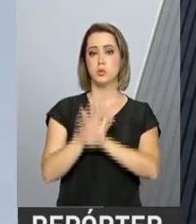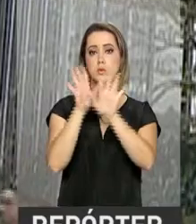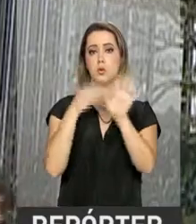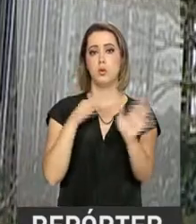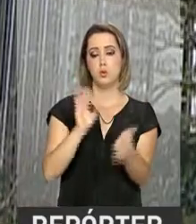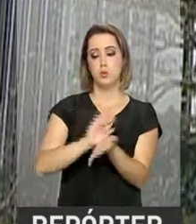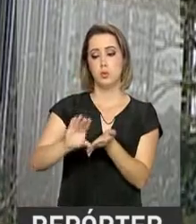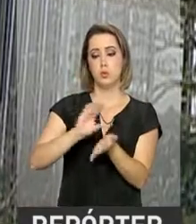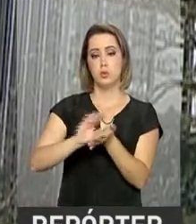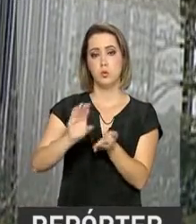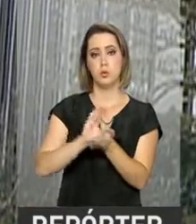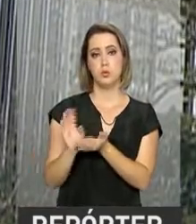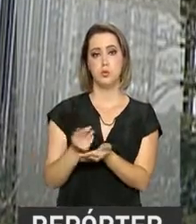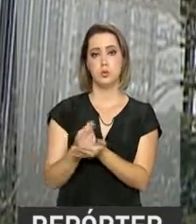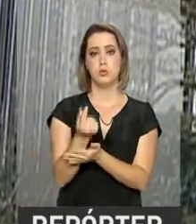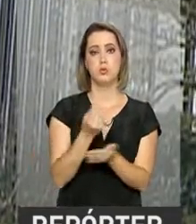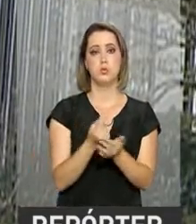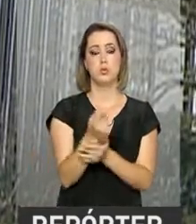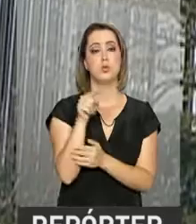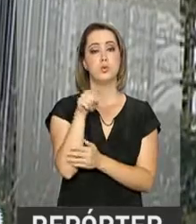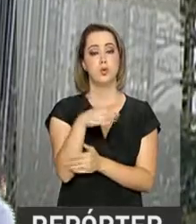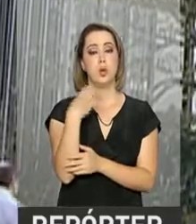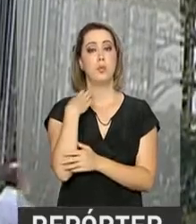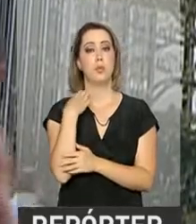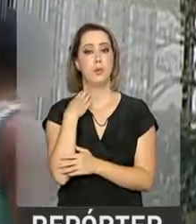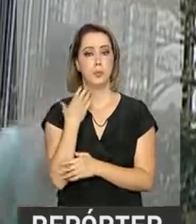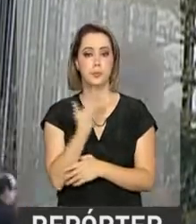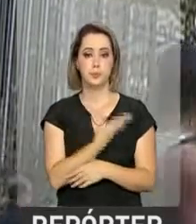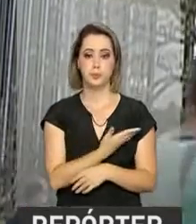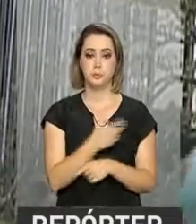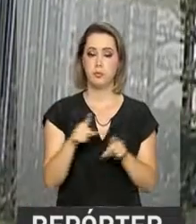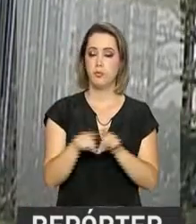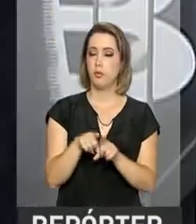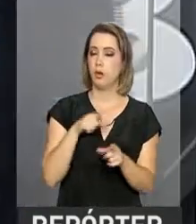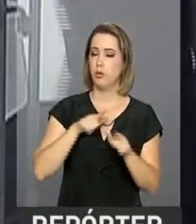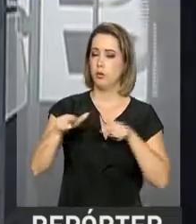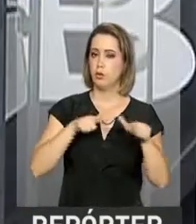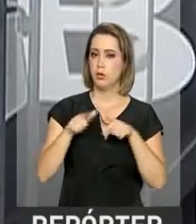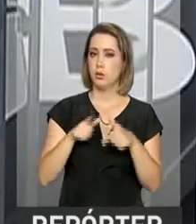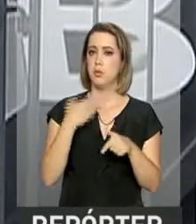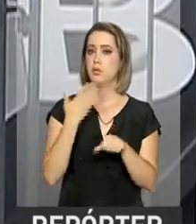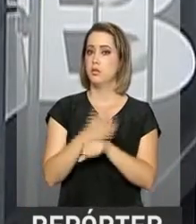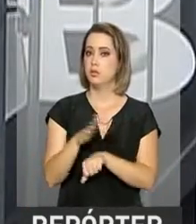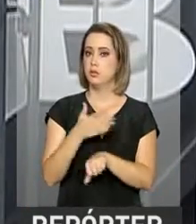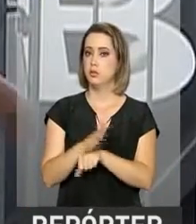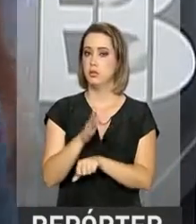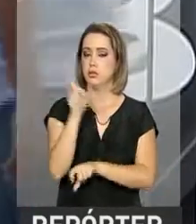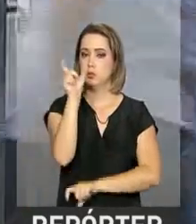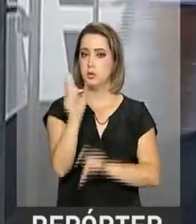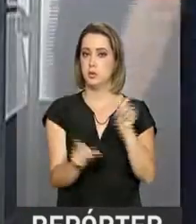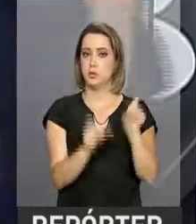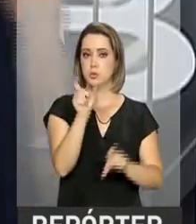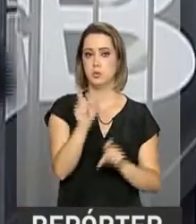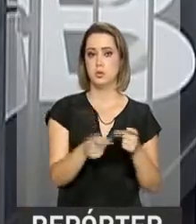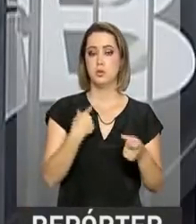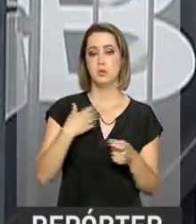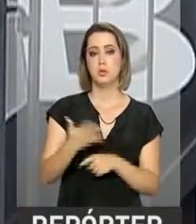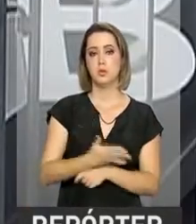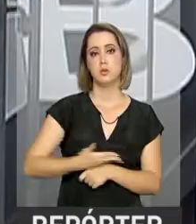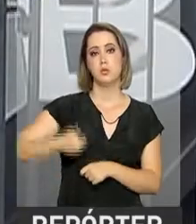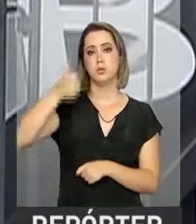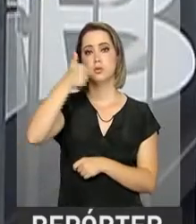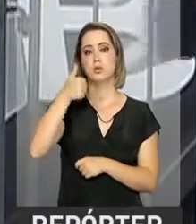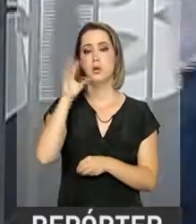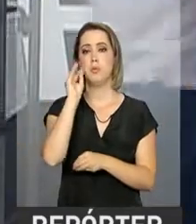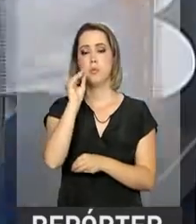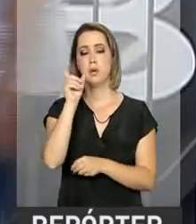recursos públicos feitos pelo banco entre as ações previstas estão o treinamento de funcionários ea melhoria do